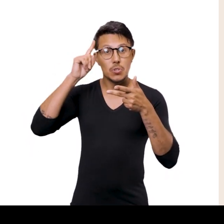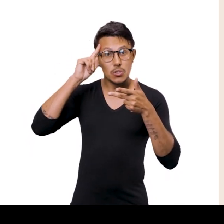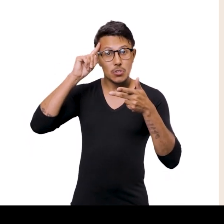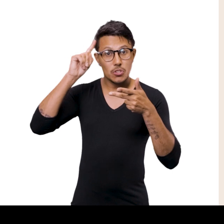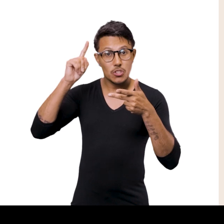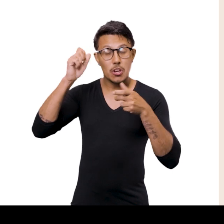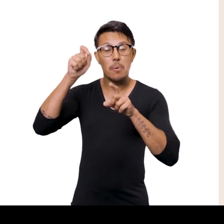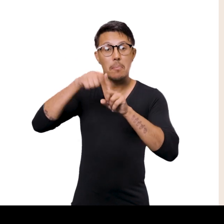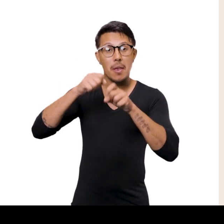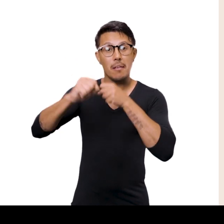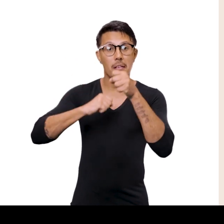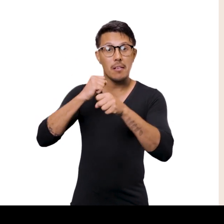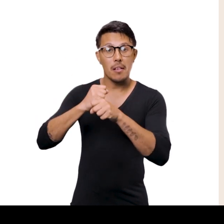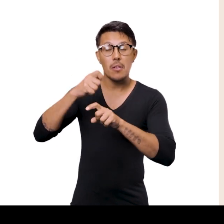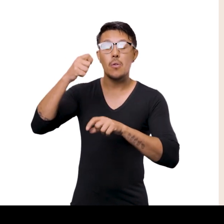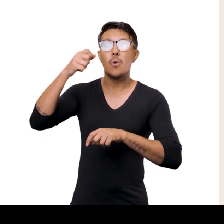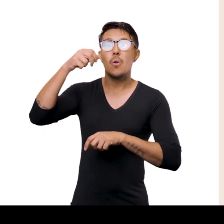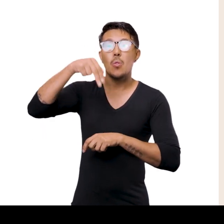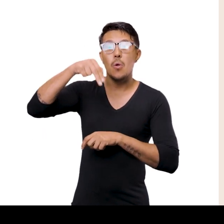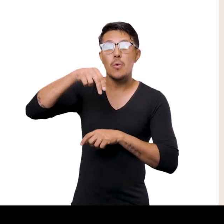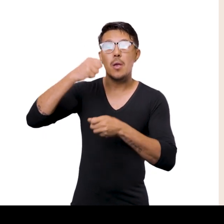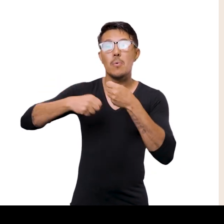de 1989.